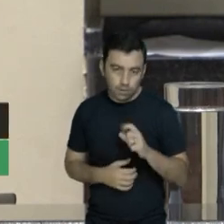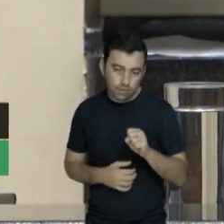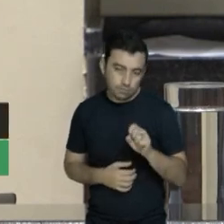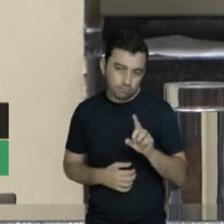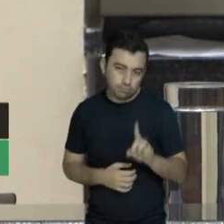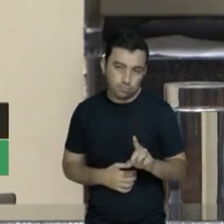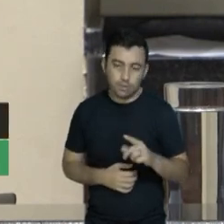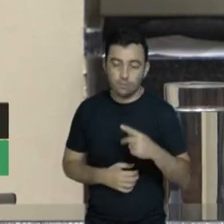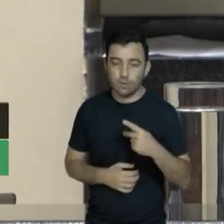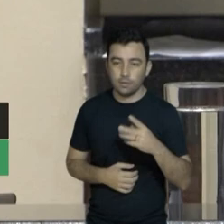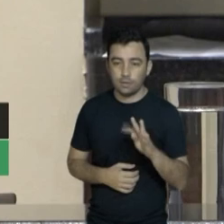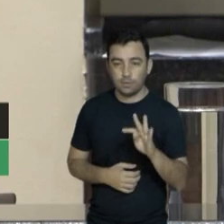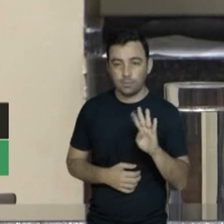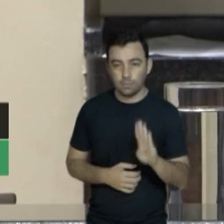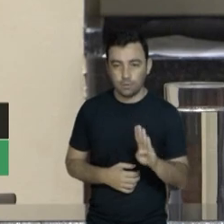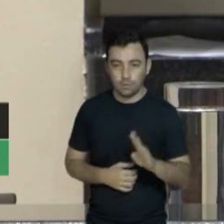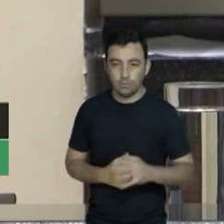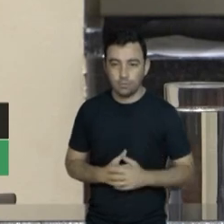PSD-PTB.